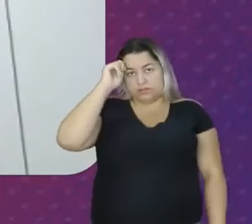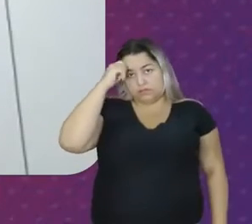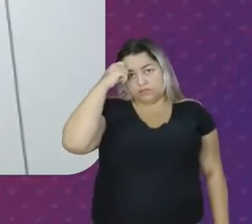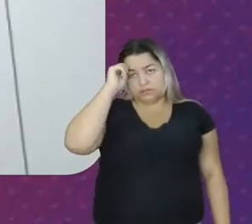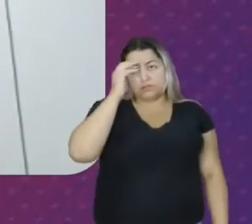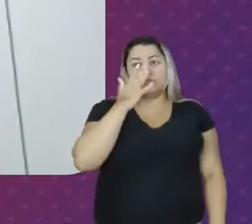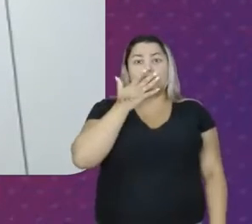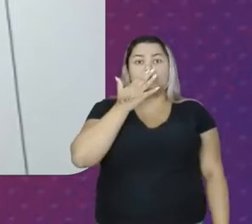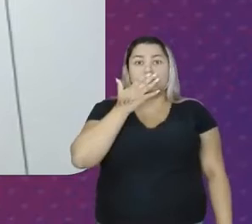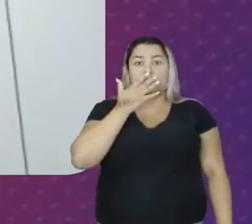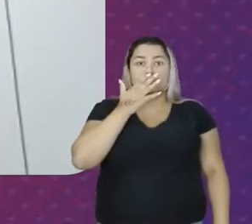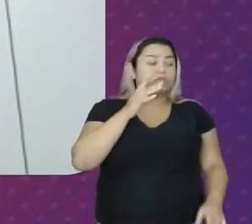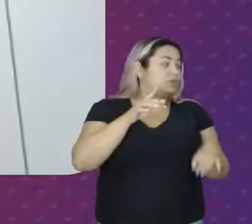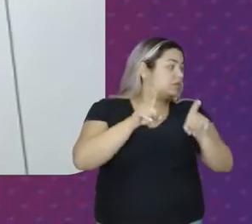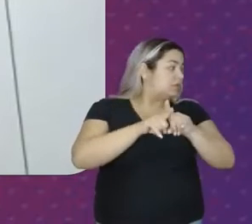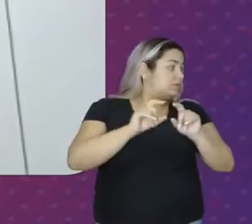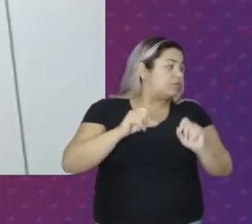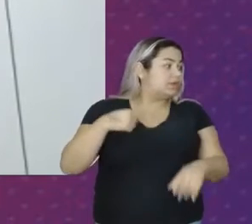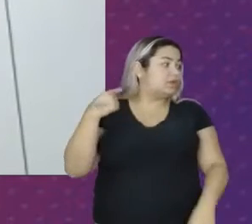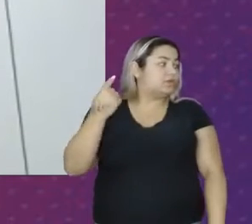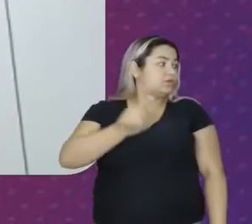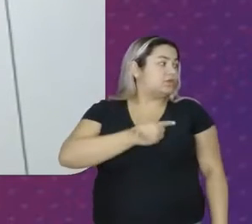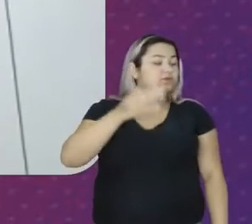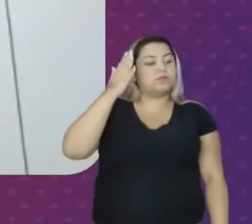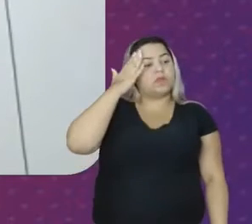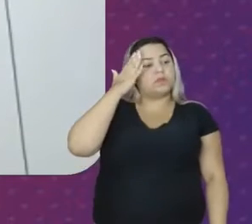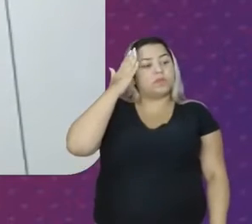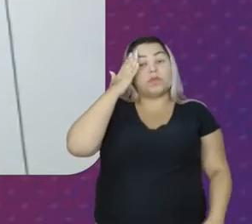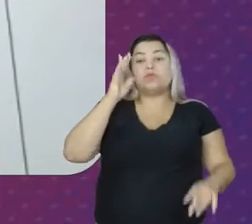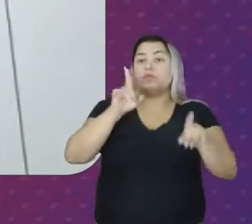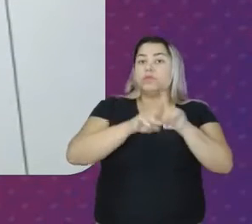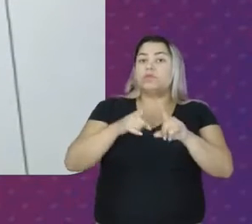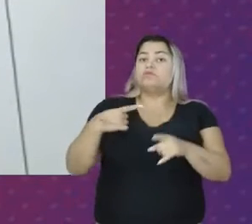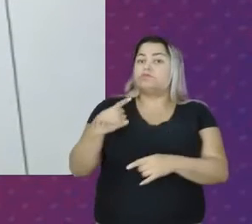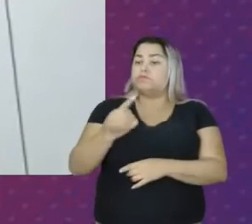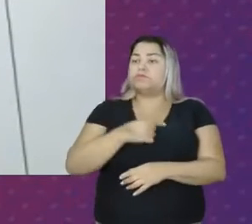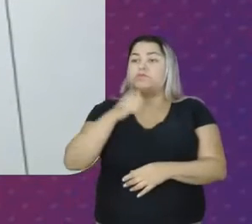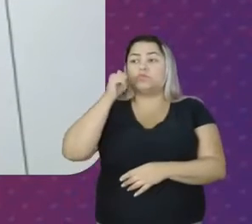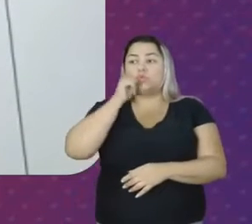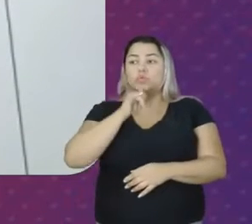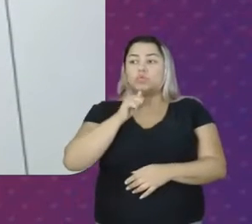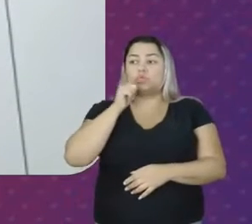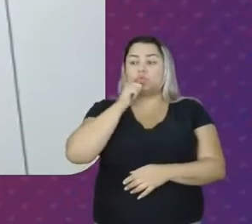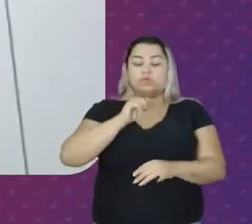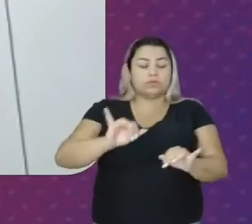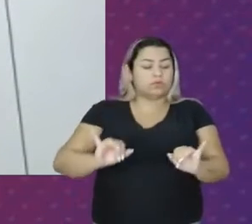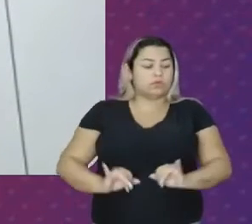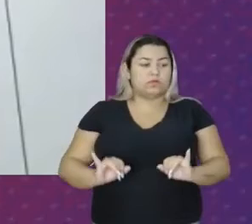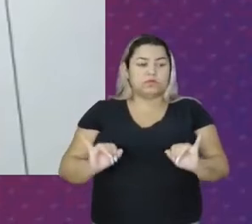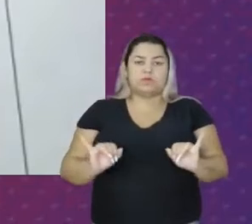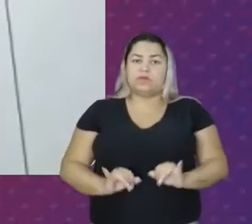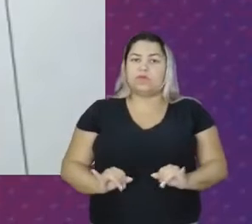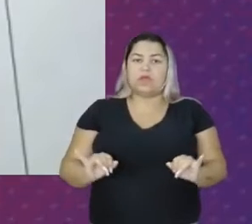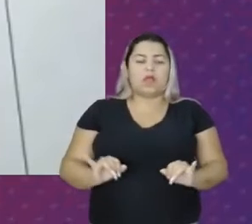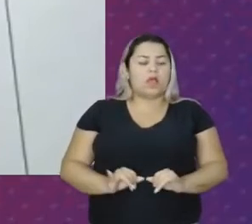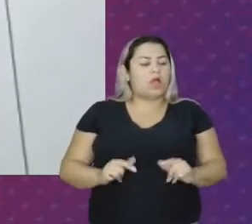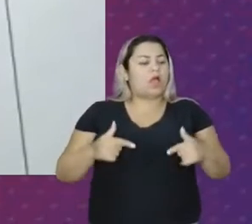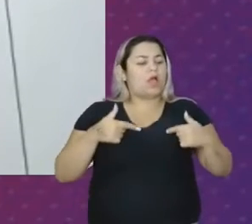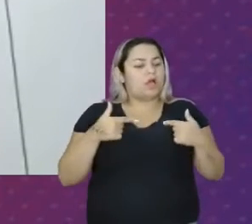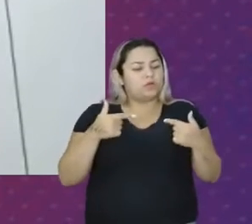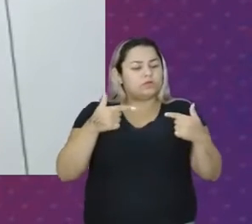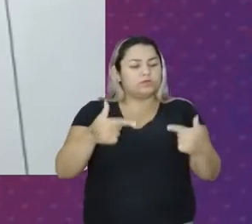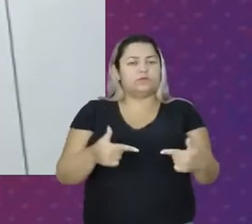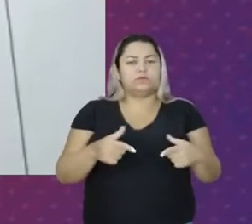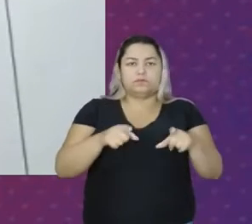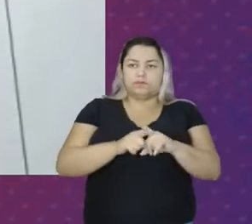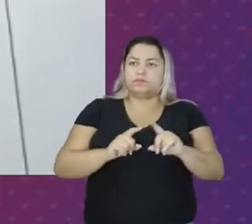etnia. A gente sabe o quanto que nós mulheres estamos sofrendo e o quanto a gente tem que continuar lutando para ocupar esses espaços de